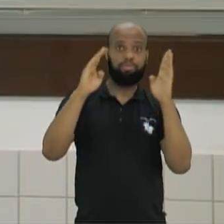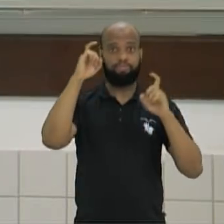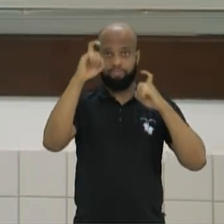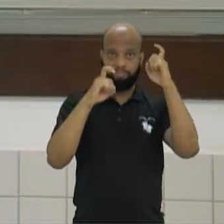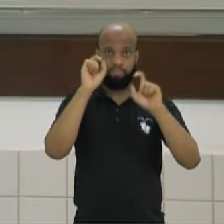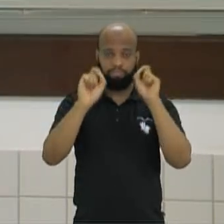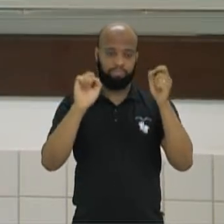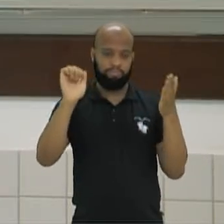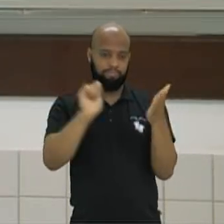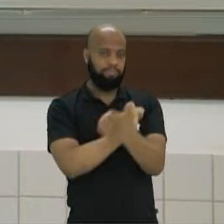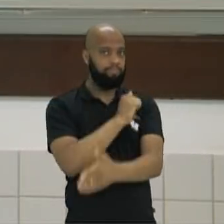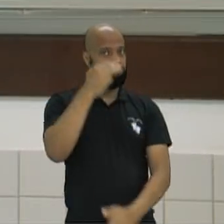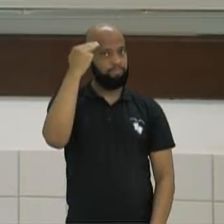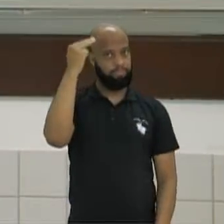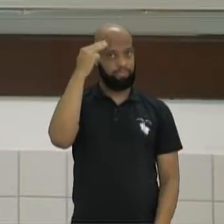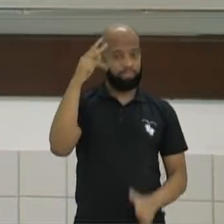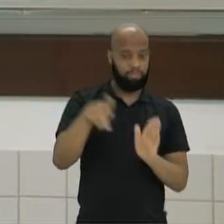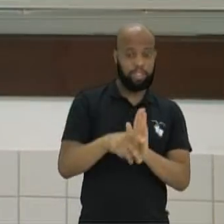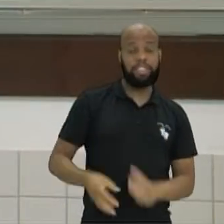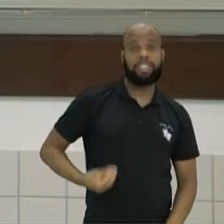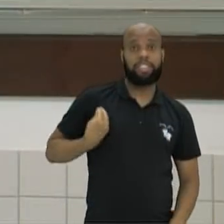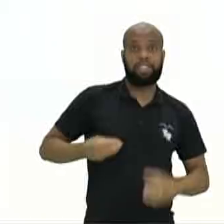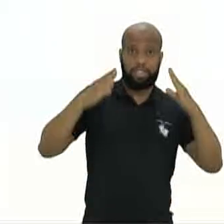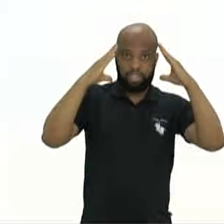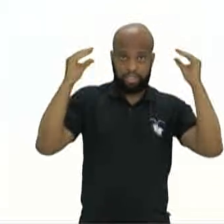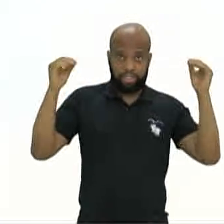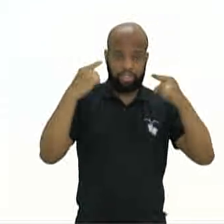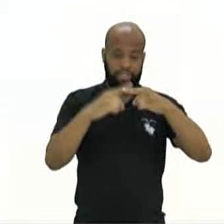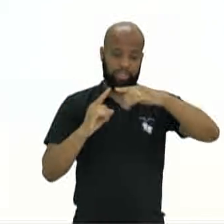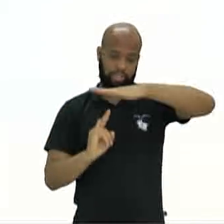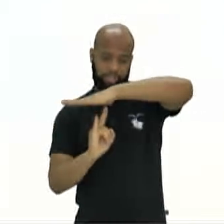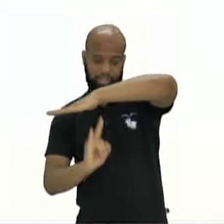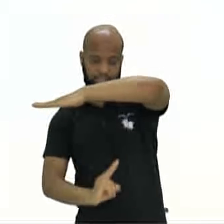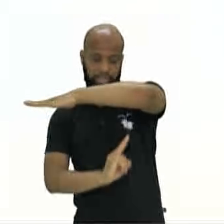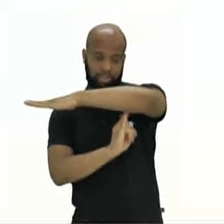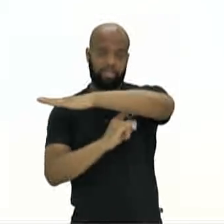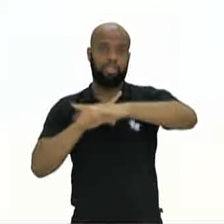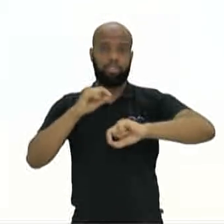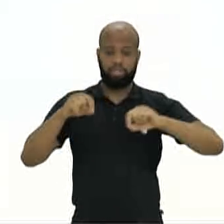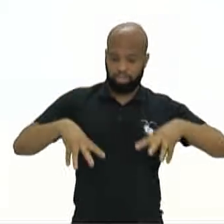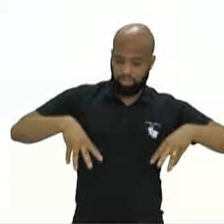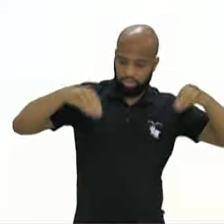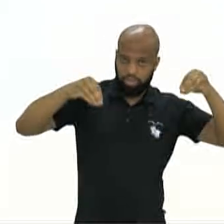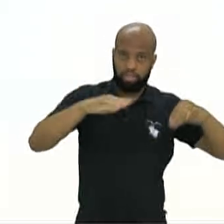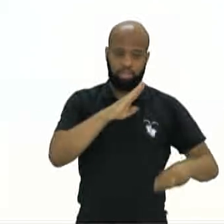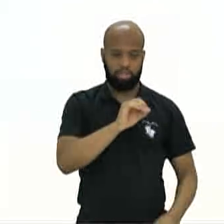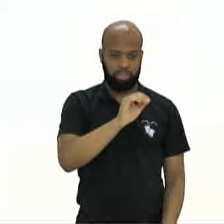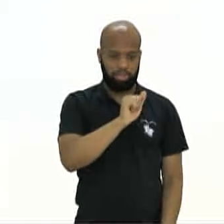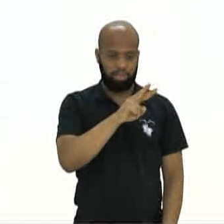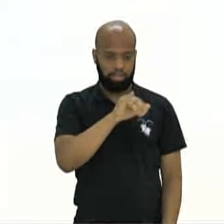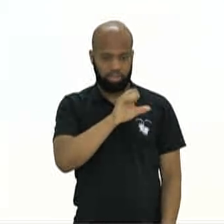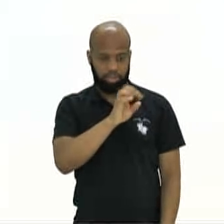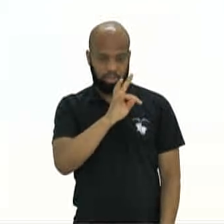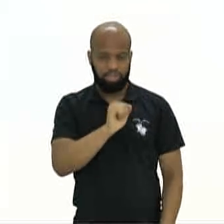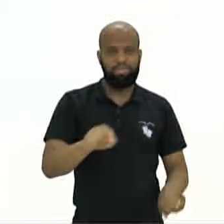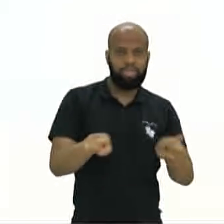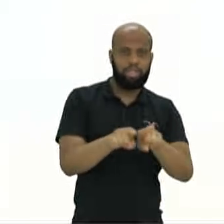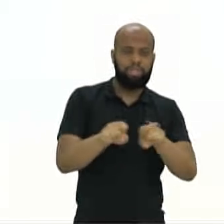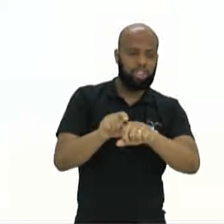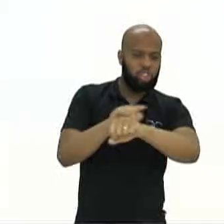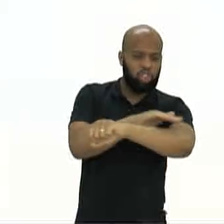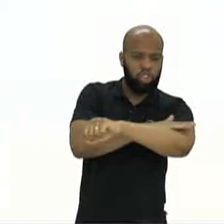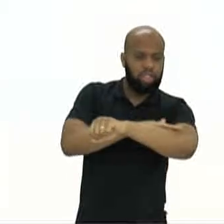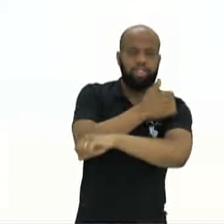era apagar a memória da presença holandesa na região, pois assim como a ponte, os palácios Friburgo, Boa Vista, Jardim Botânico eram símbolos de